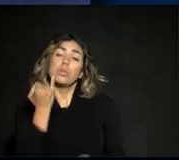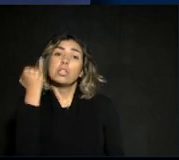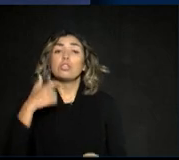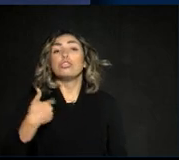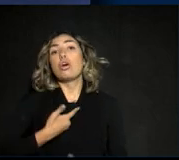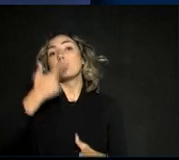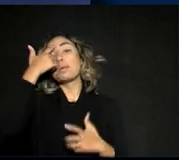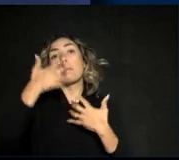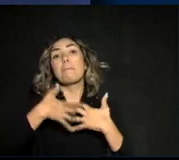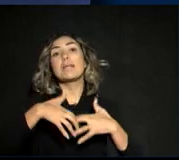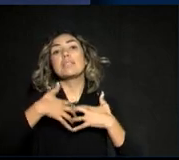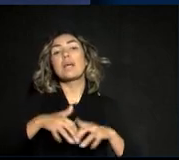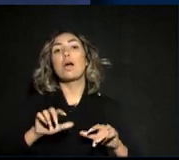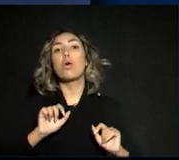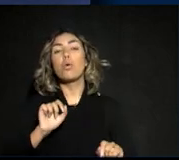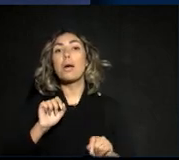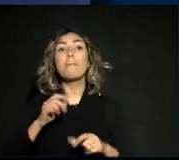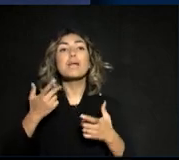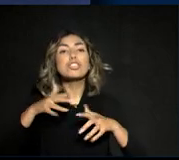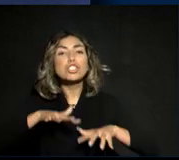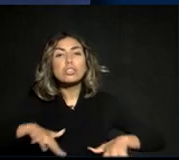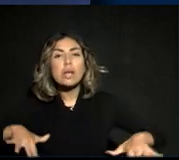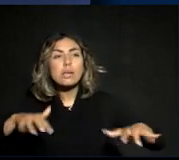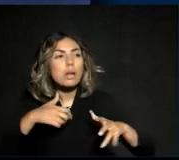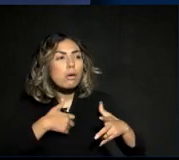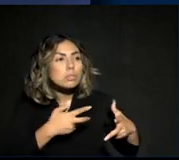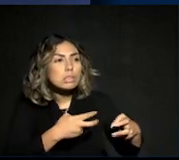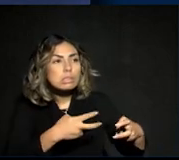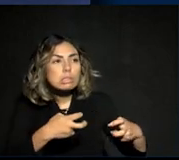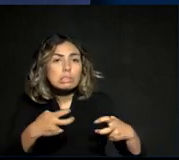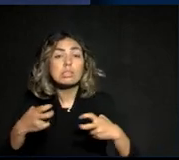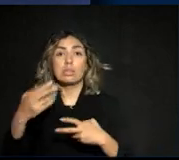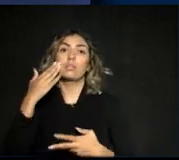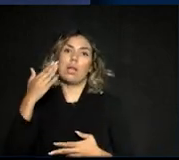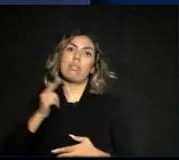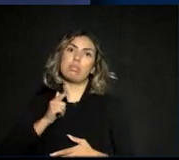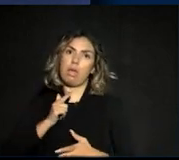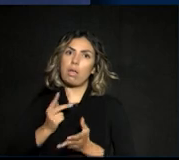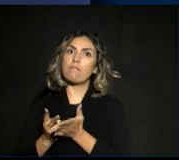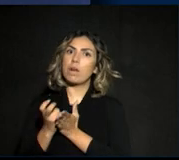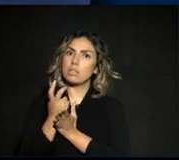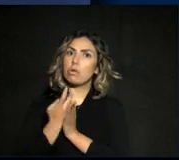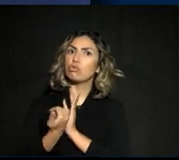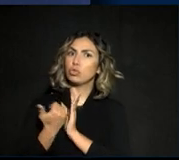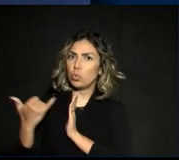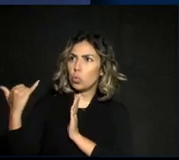pouquinho no diagnóstico mais geral. A gente realmente tem um problema de inflação sério,